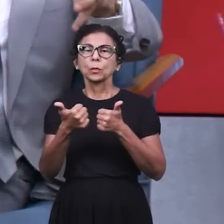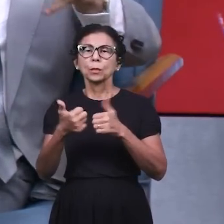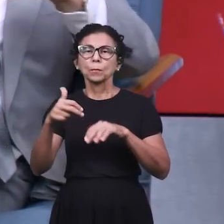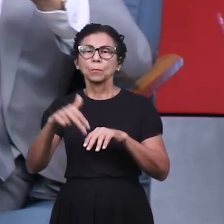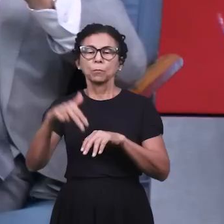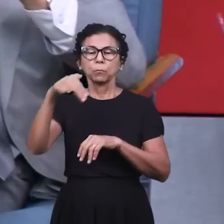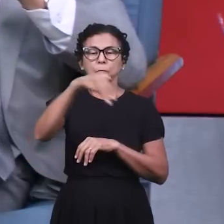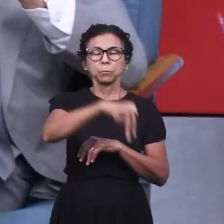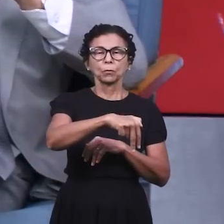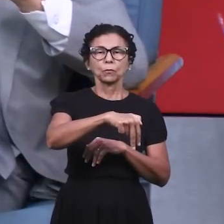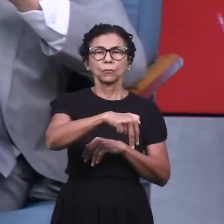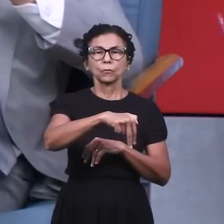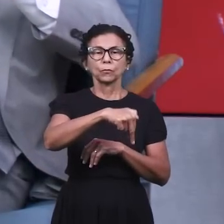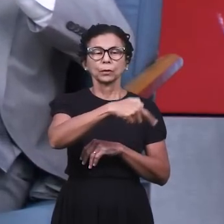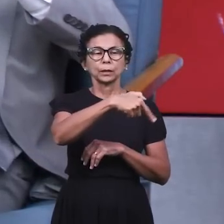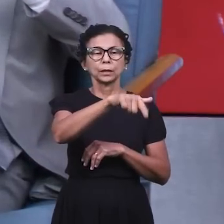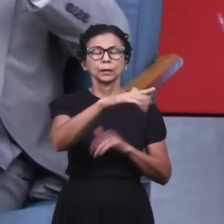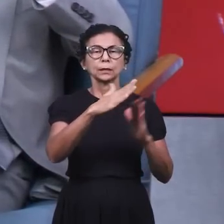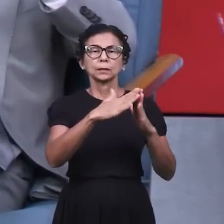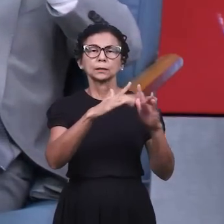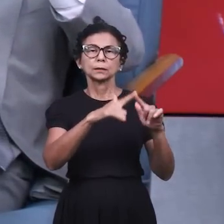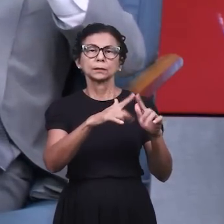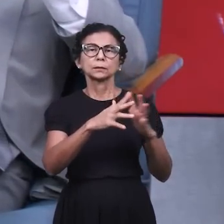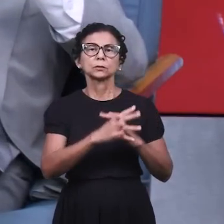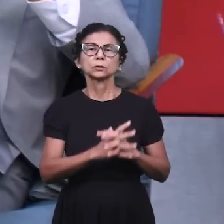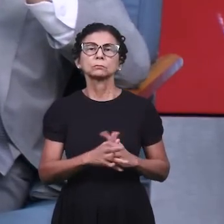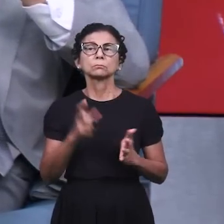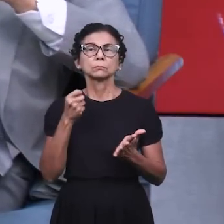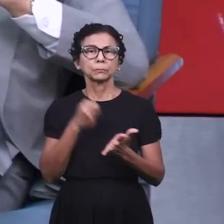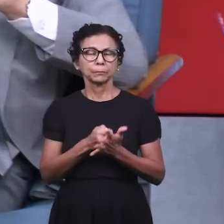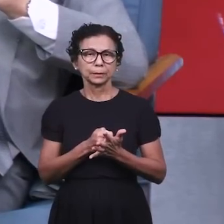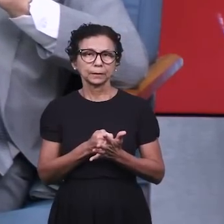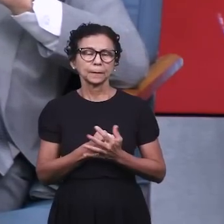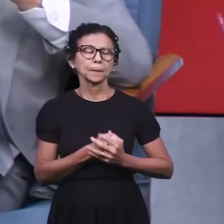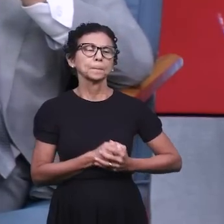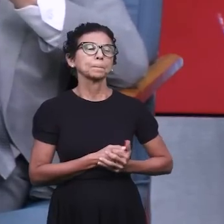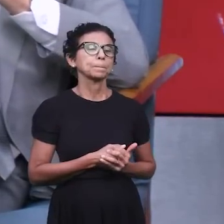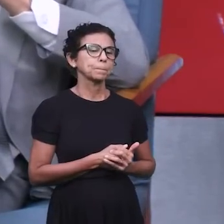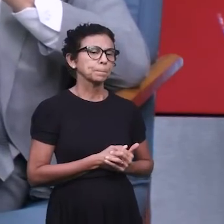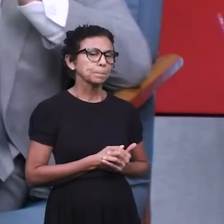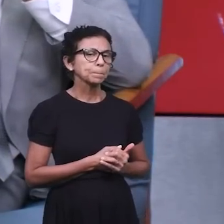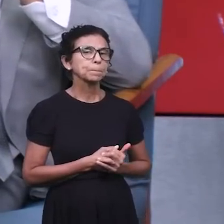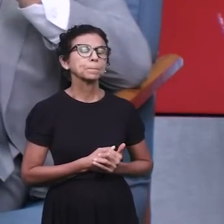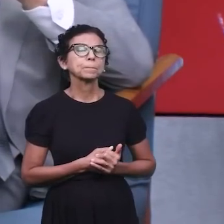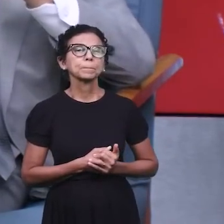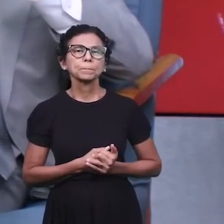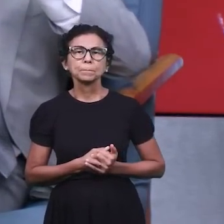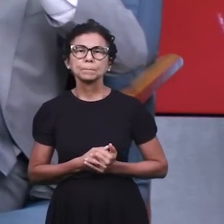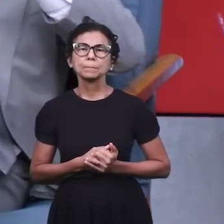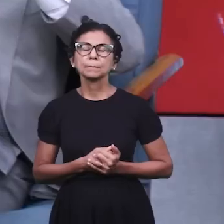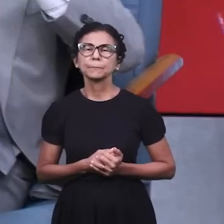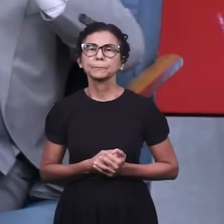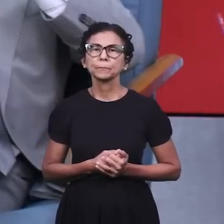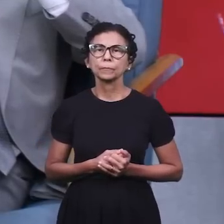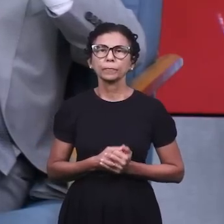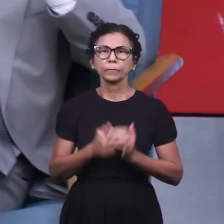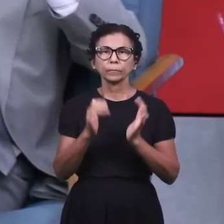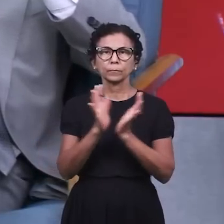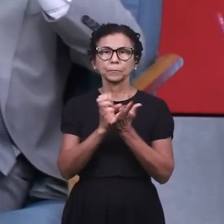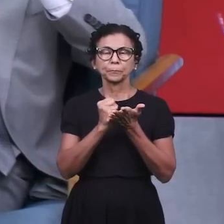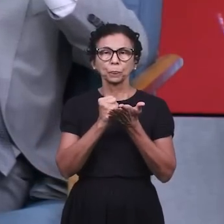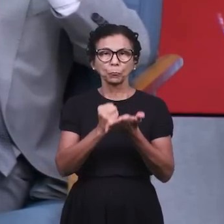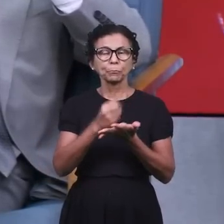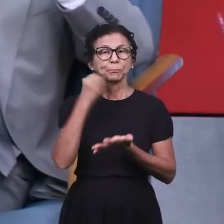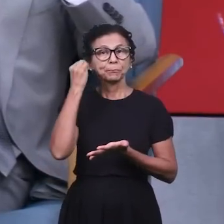aquela senhora chorando ali. Mas coisas maravilhosas. Os grupos de assistência